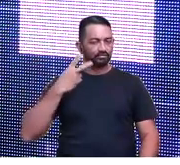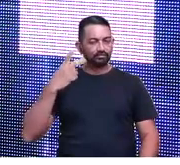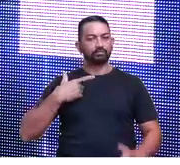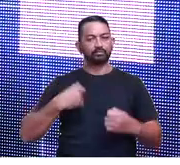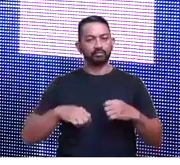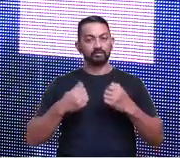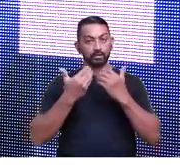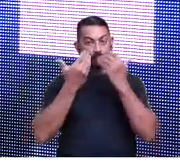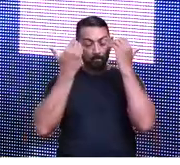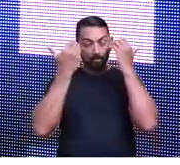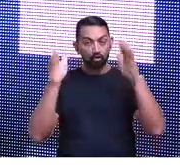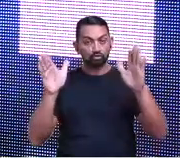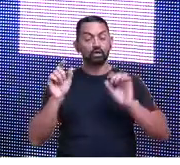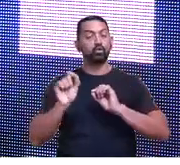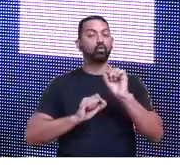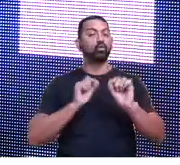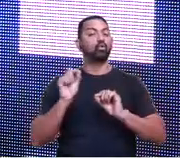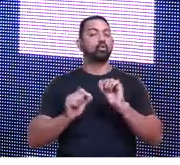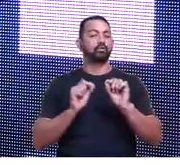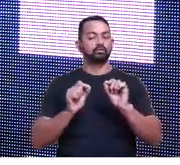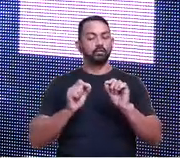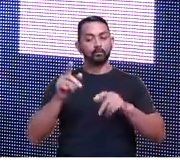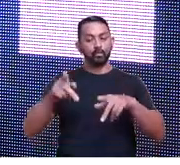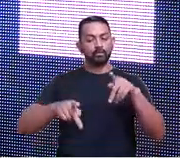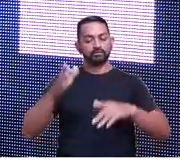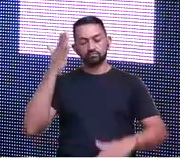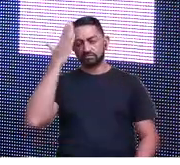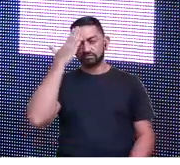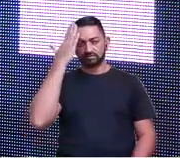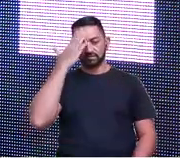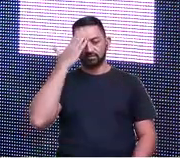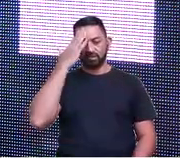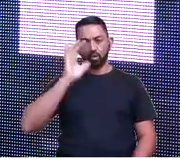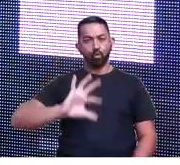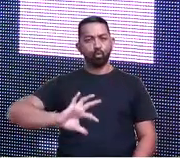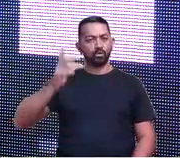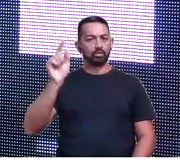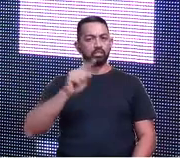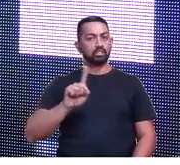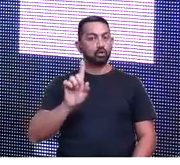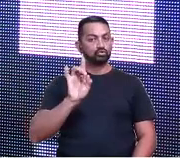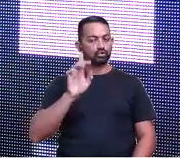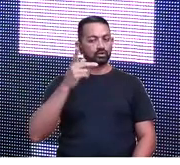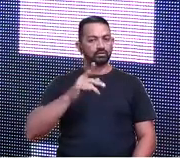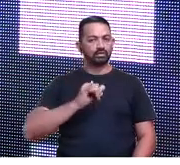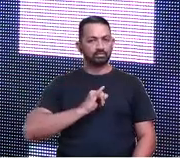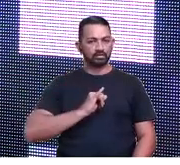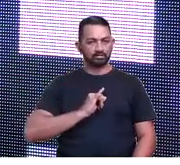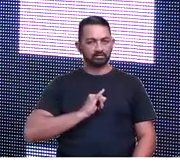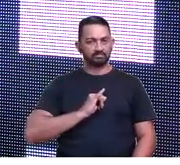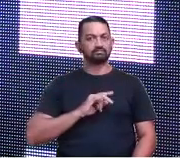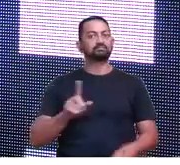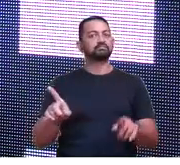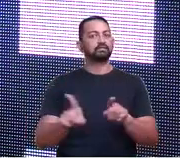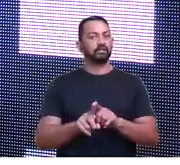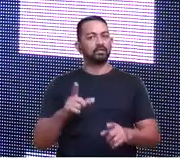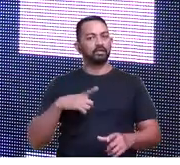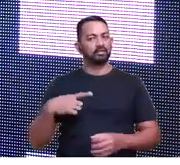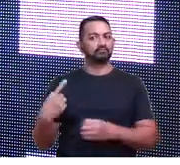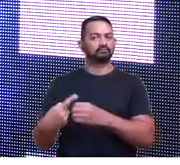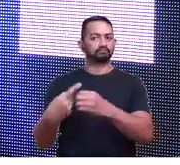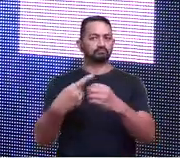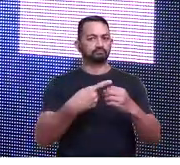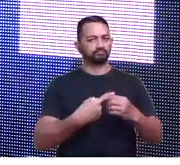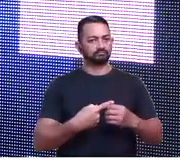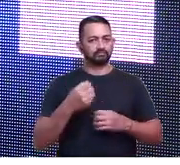né? Até que para a população ficar sabendo de tudo que acontece. Mas parece que não é só aqui em Imperatriz, não. Acho que tem mais